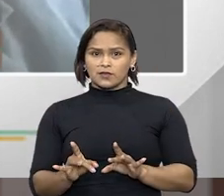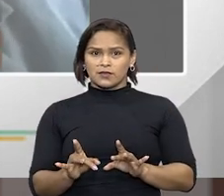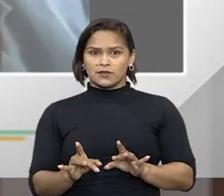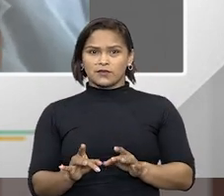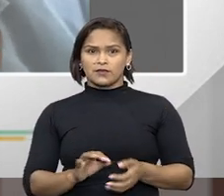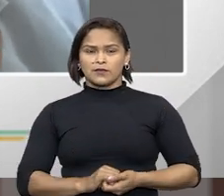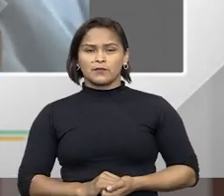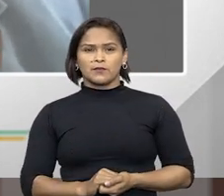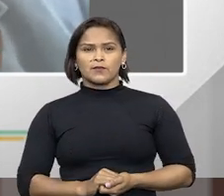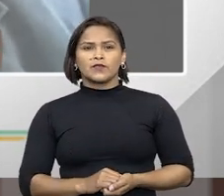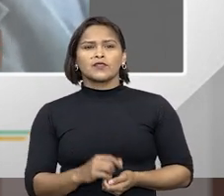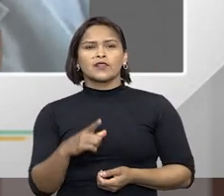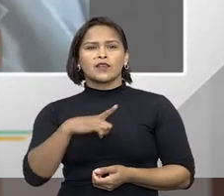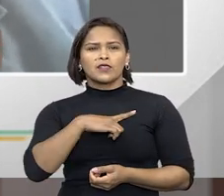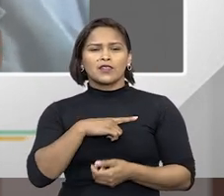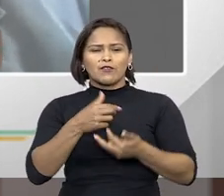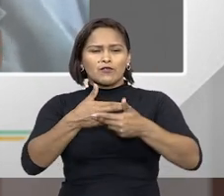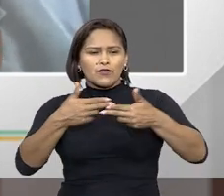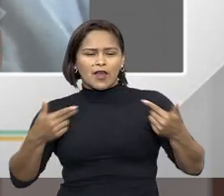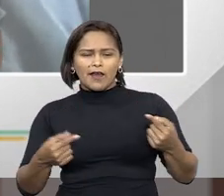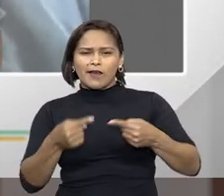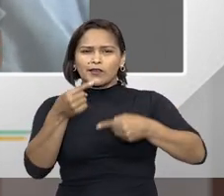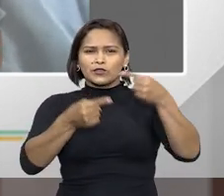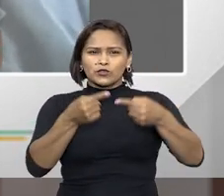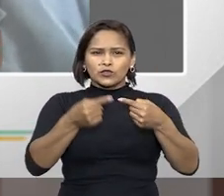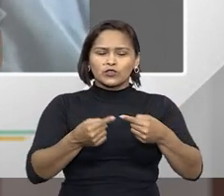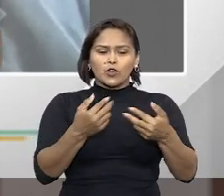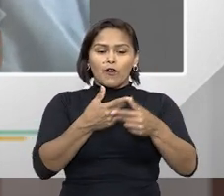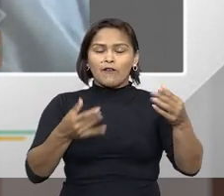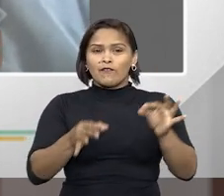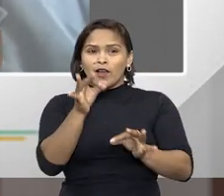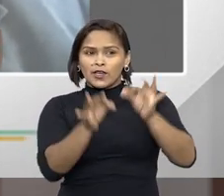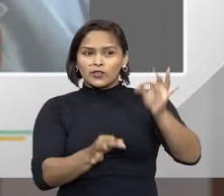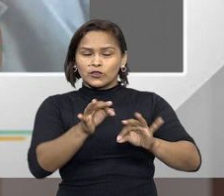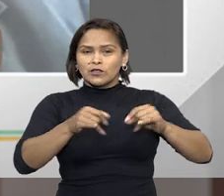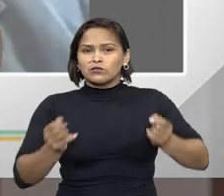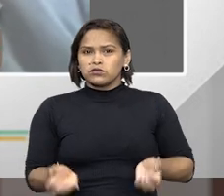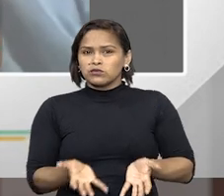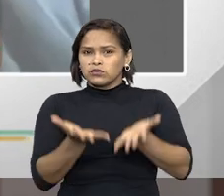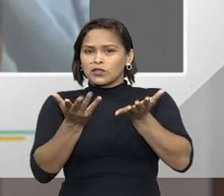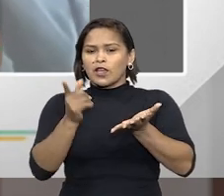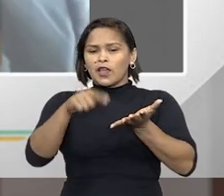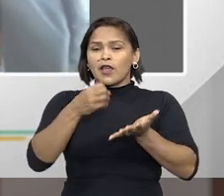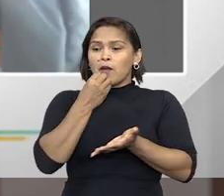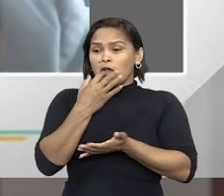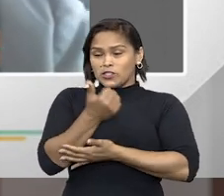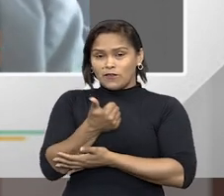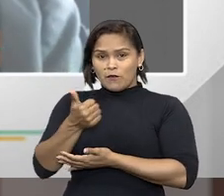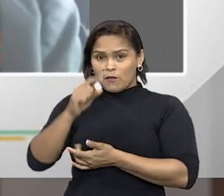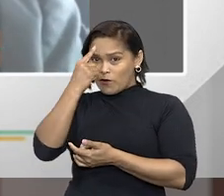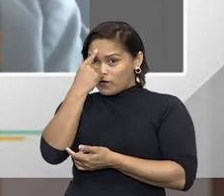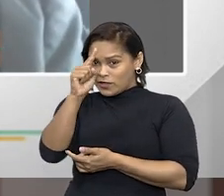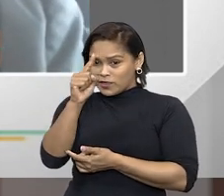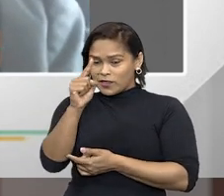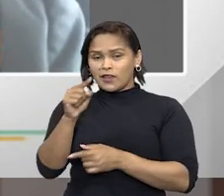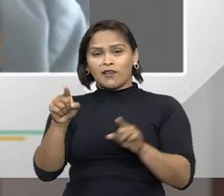Houve várias discussões, vários juristas se manifestaram a favor e, afinal,